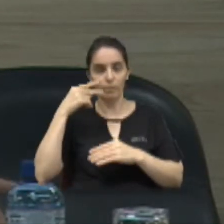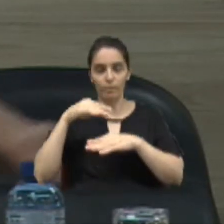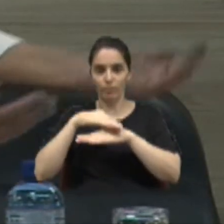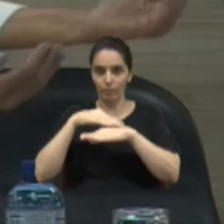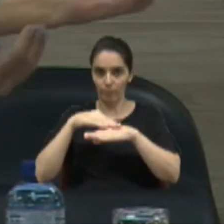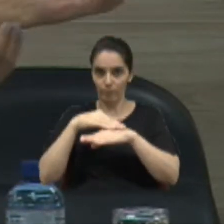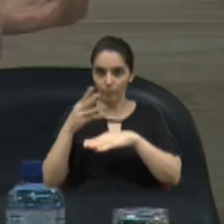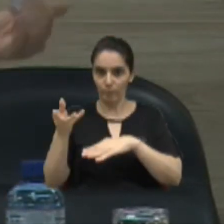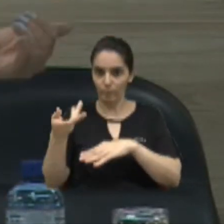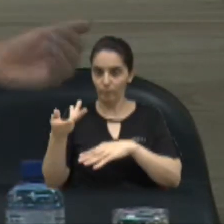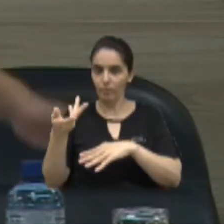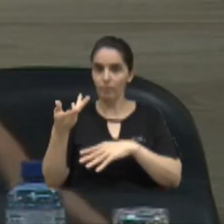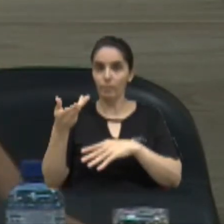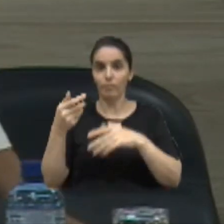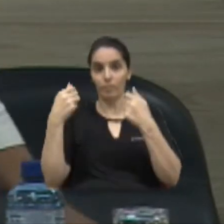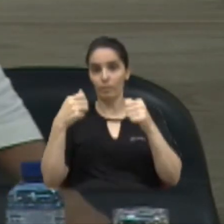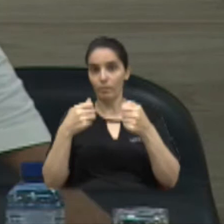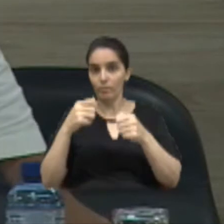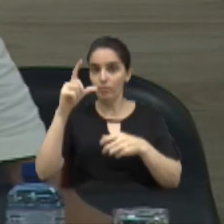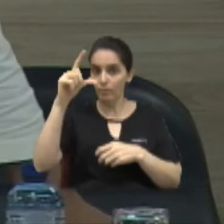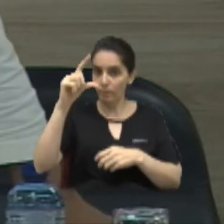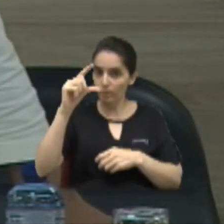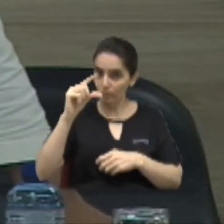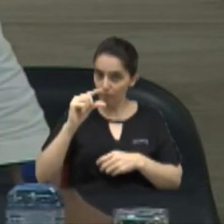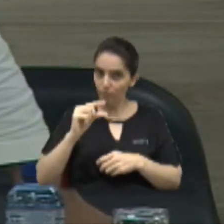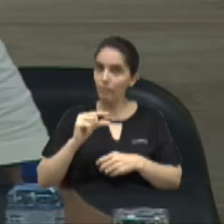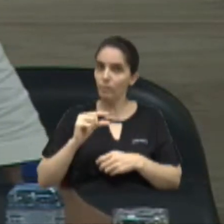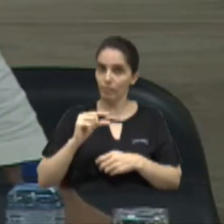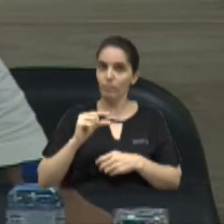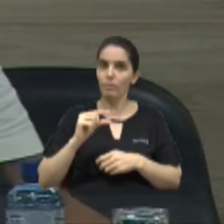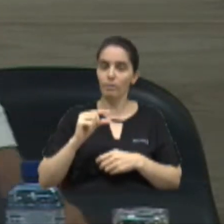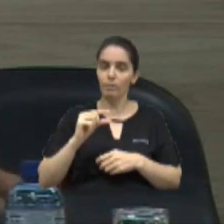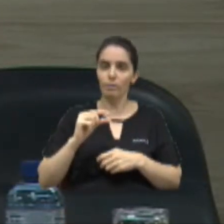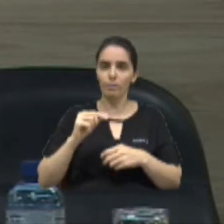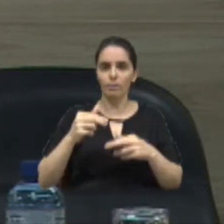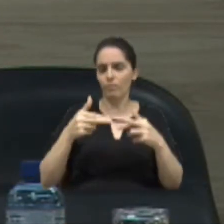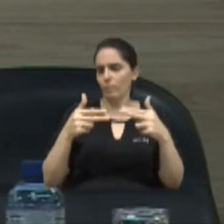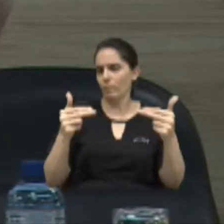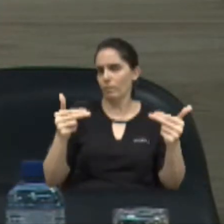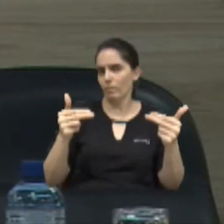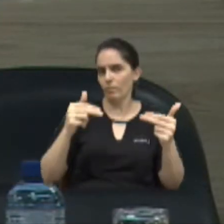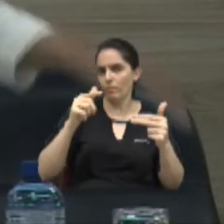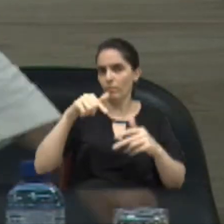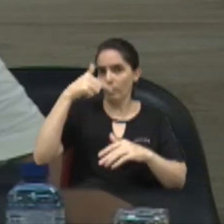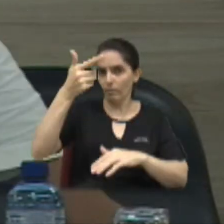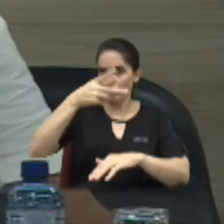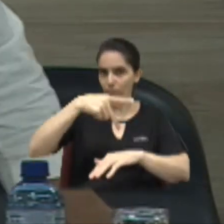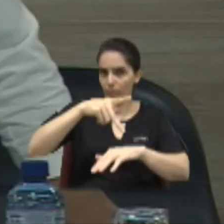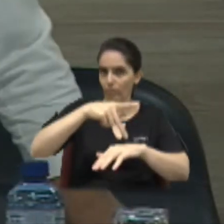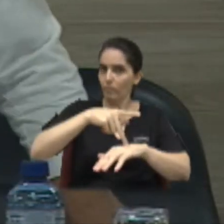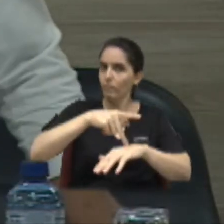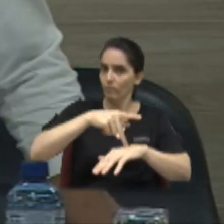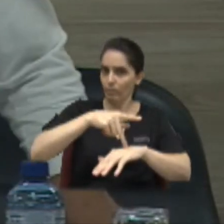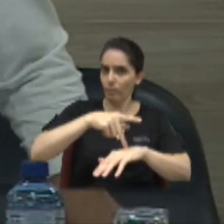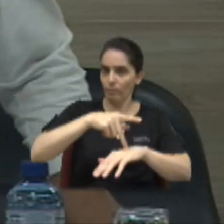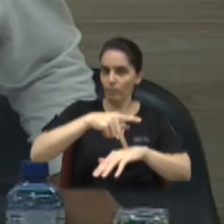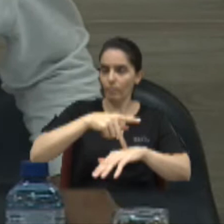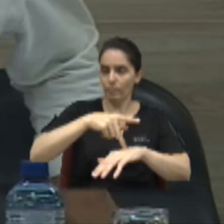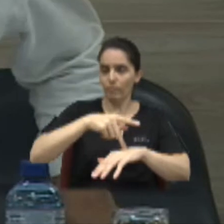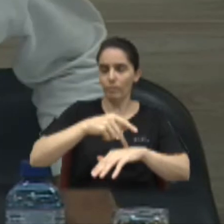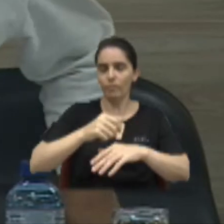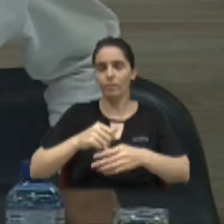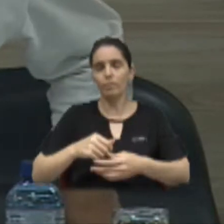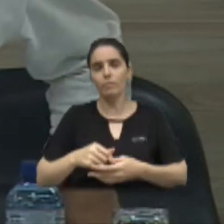para diminuir a velocidade, isso Paris, Londres, diversas capitais pelo